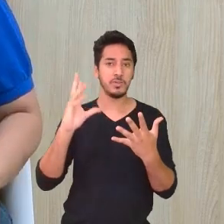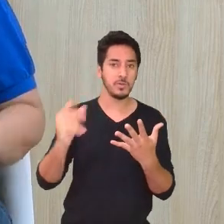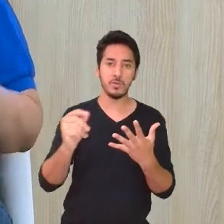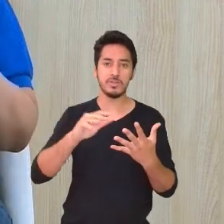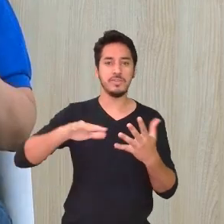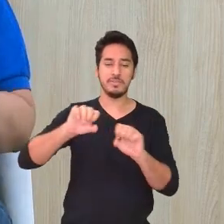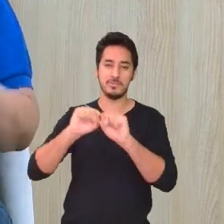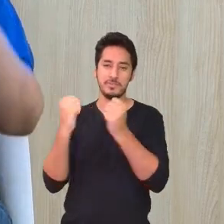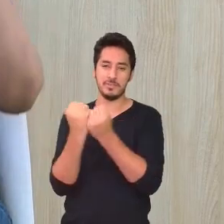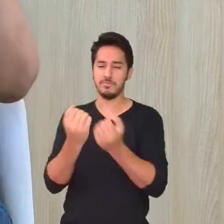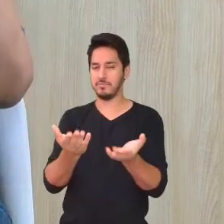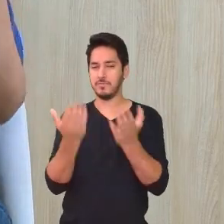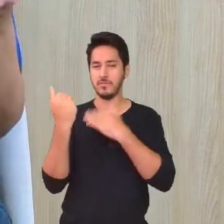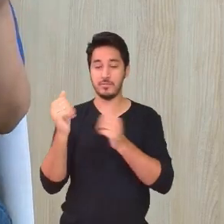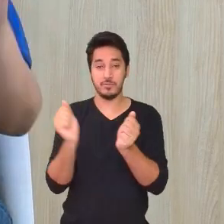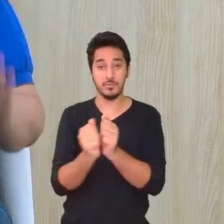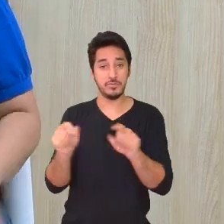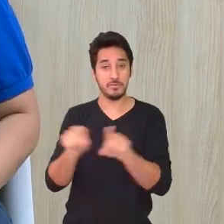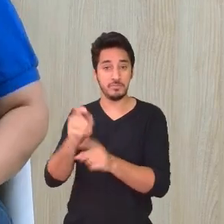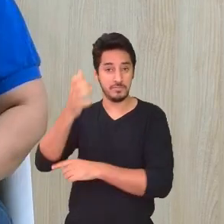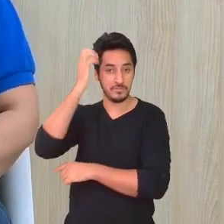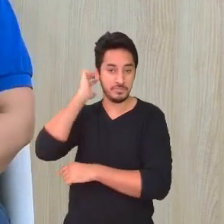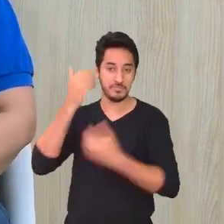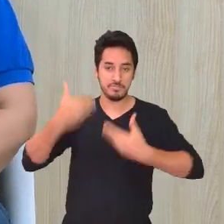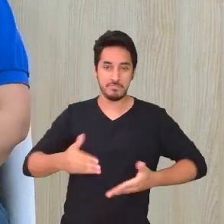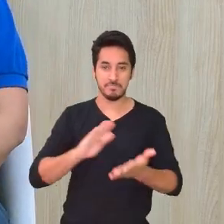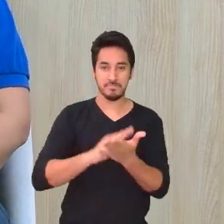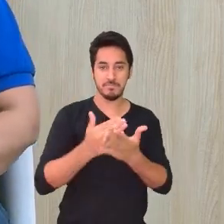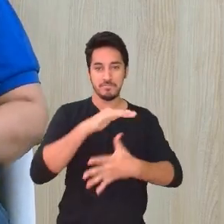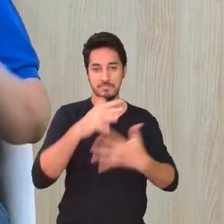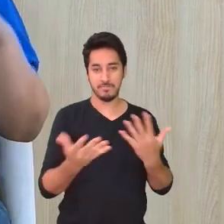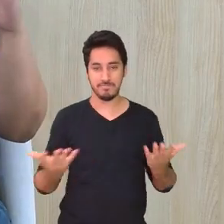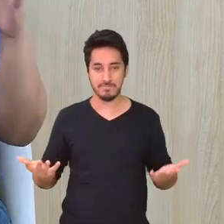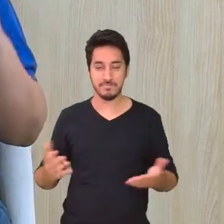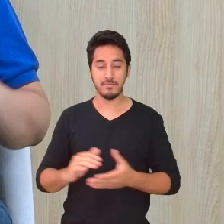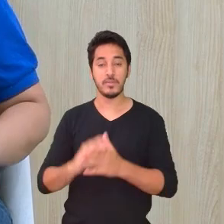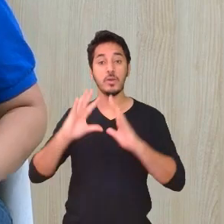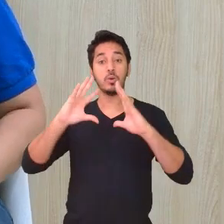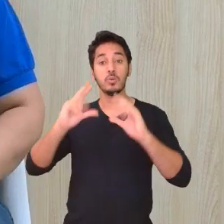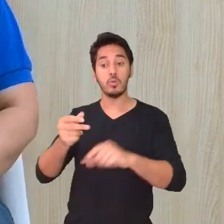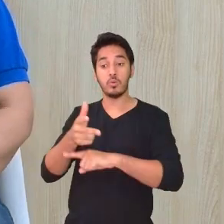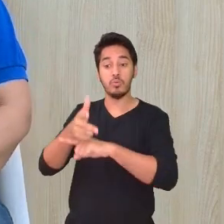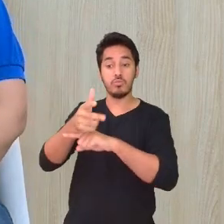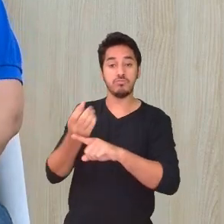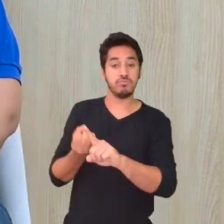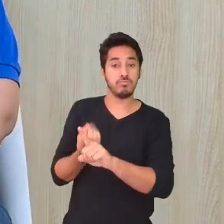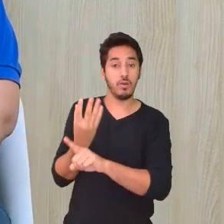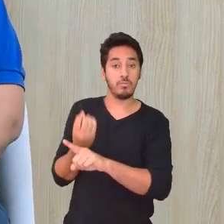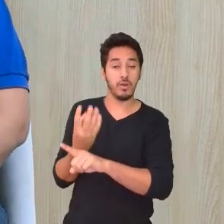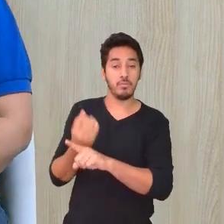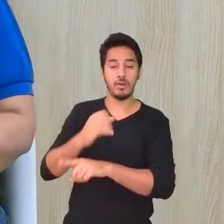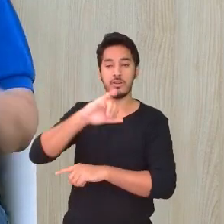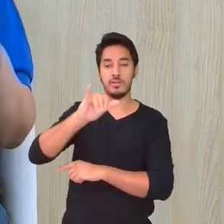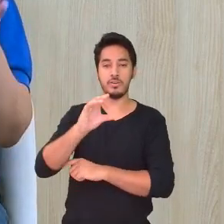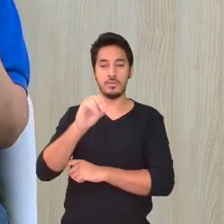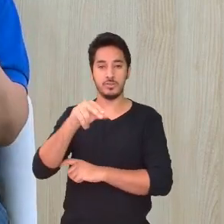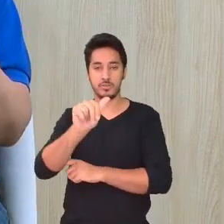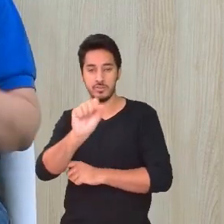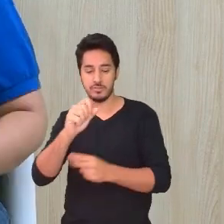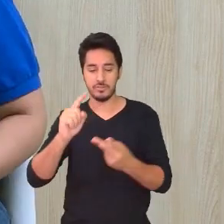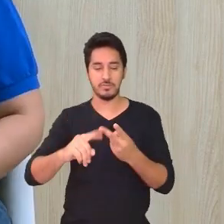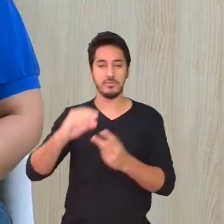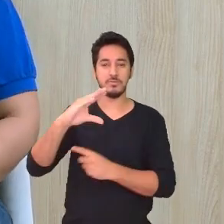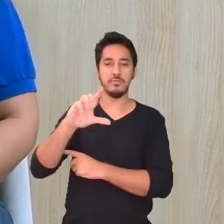sociedade. Então vamos embora. Estou aqui com Everton também, nosso intérprete de Libras, toda a equipe aqui, o produtor Jonas, Clayton, e